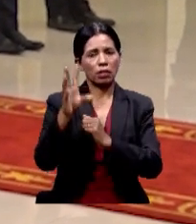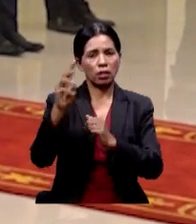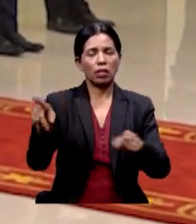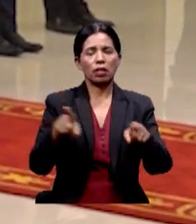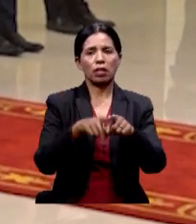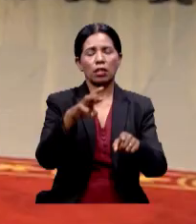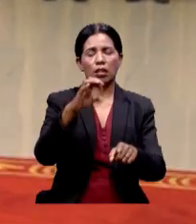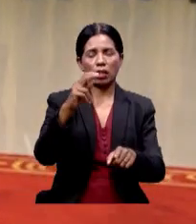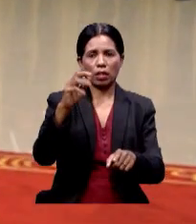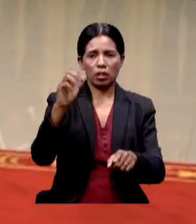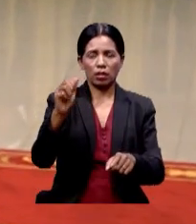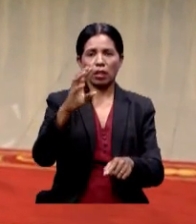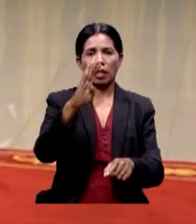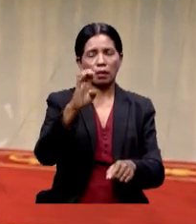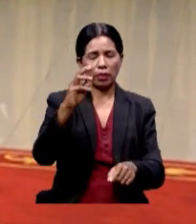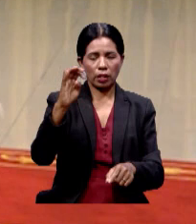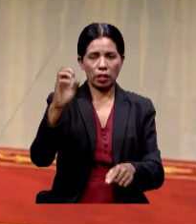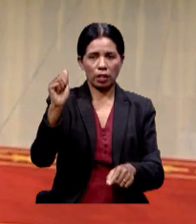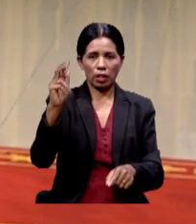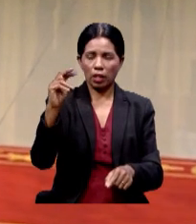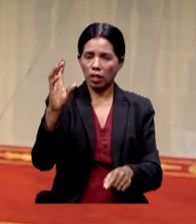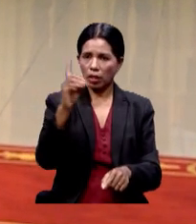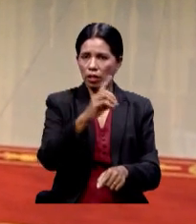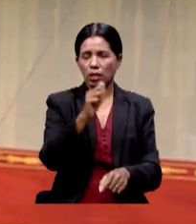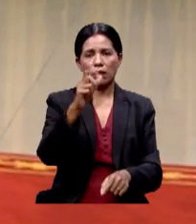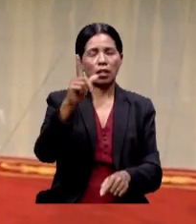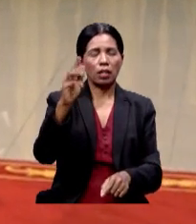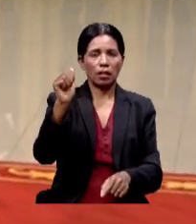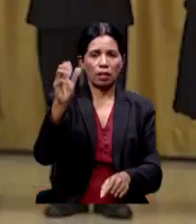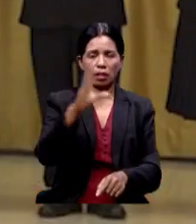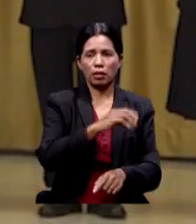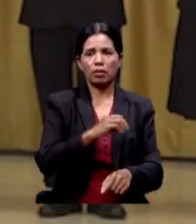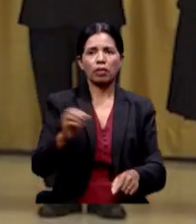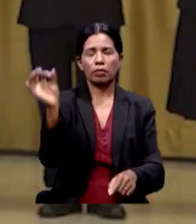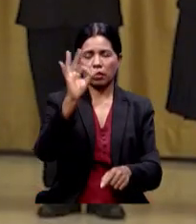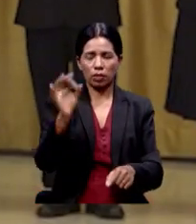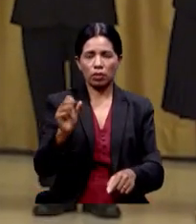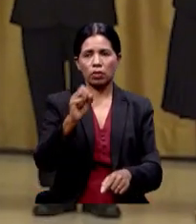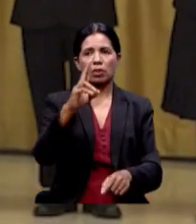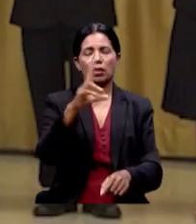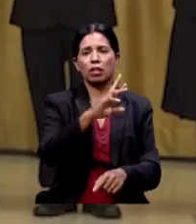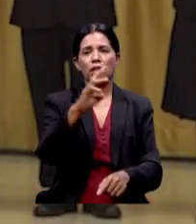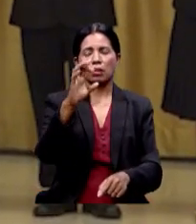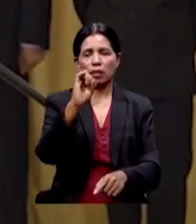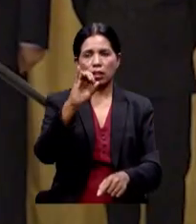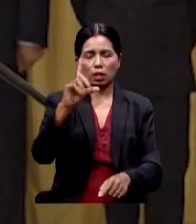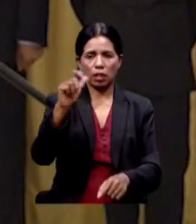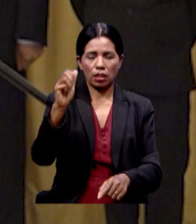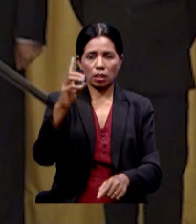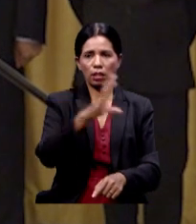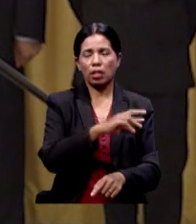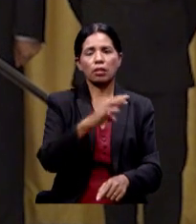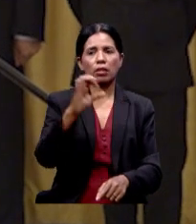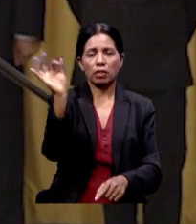Reino Bahrein, Emirado Árabe Unido, Arábia Saudita, Confederação Suíça, República Irlanda, no República